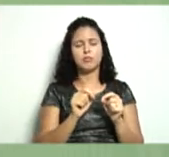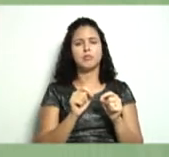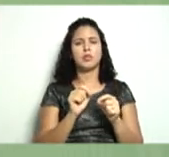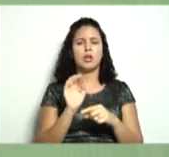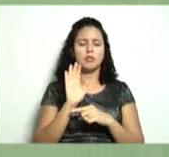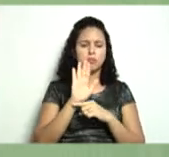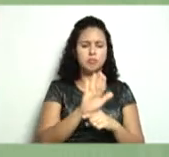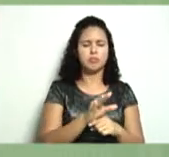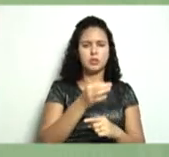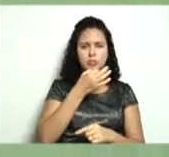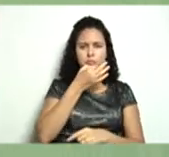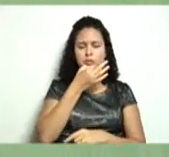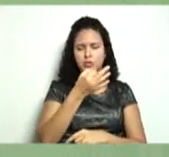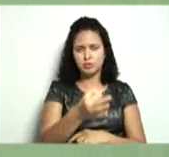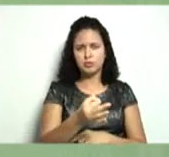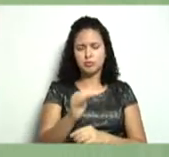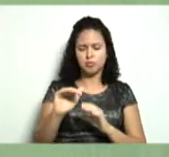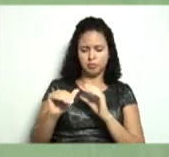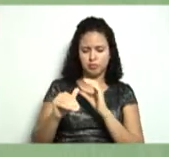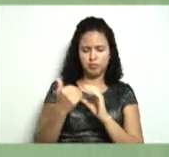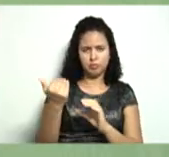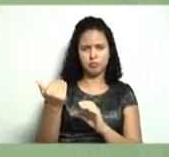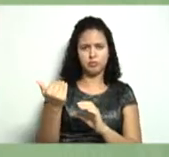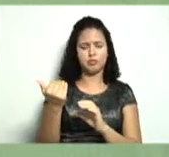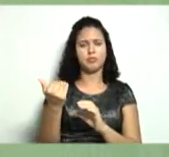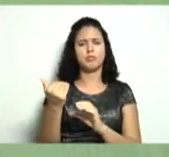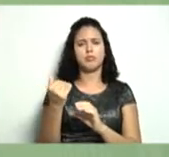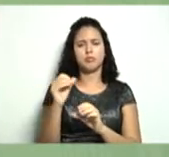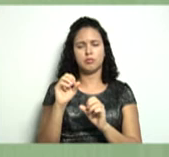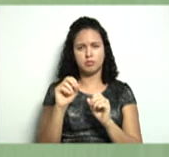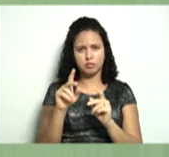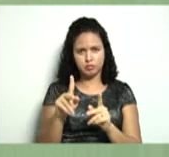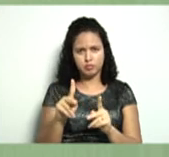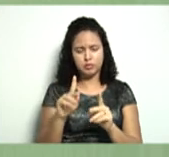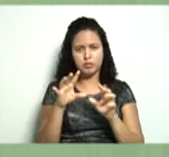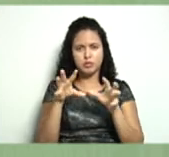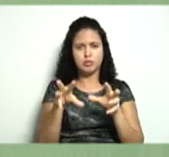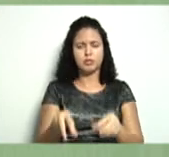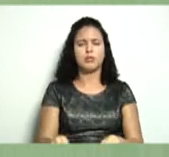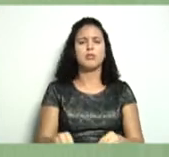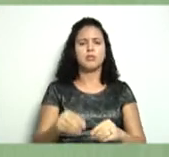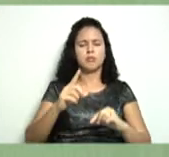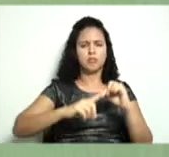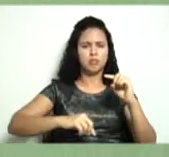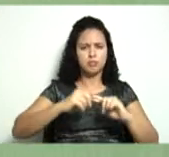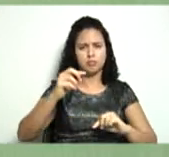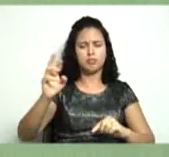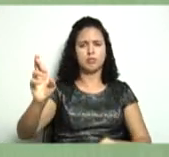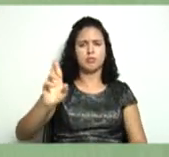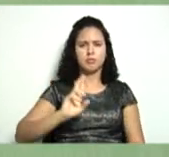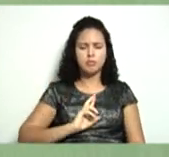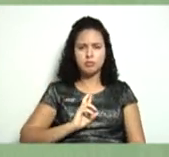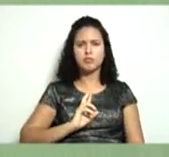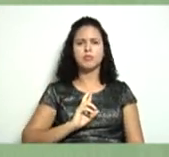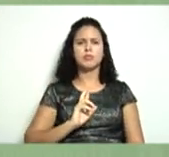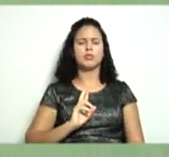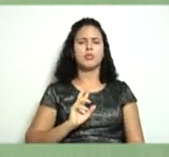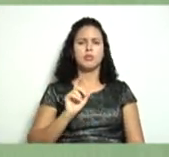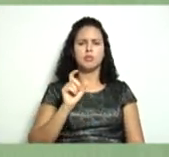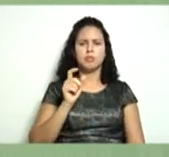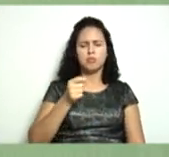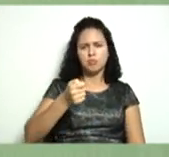contribuindo, trazendo para nós, encaminhando aqui para o chat todo o material, todas as respostas. São